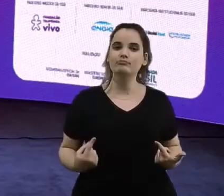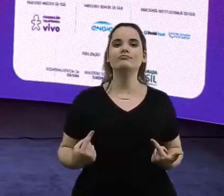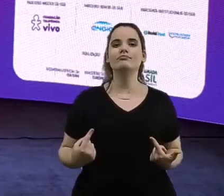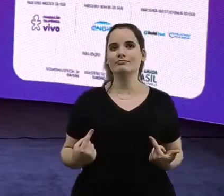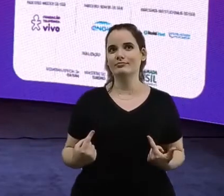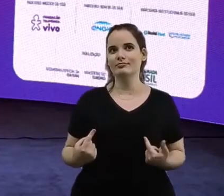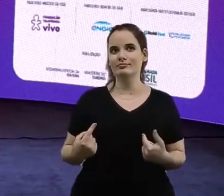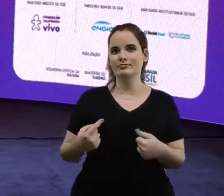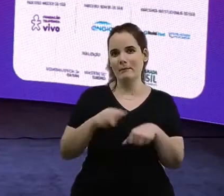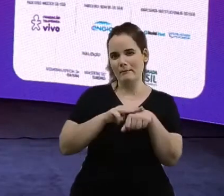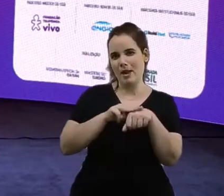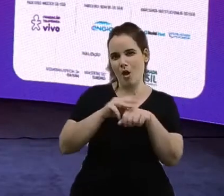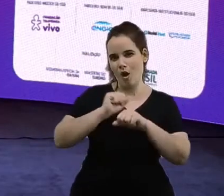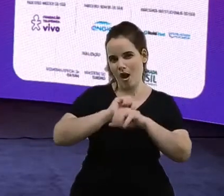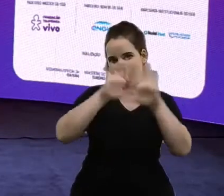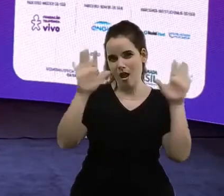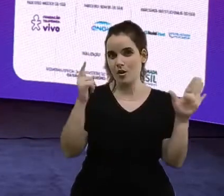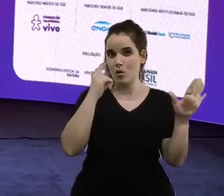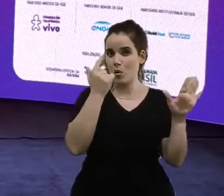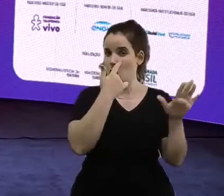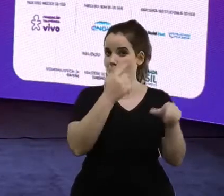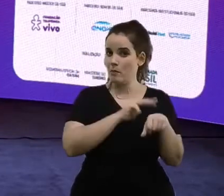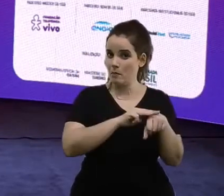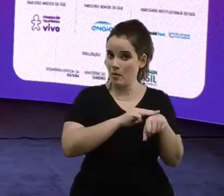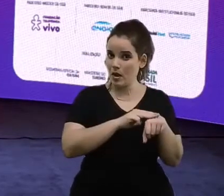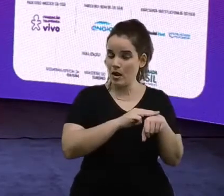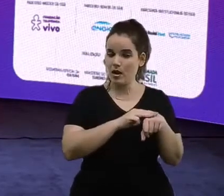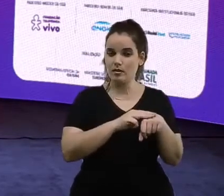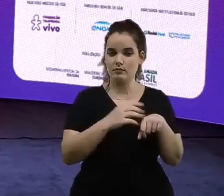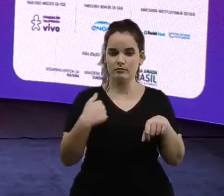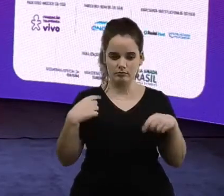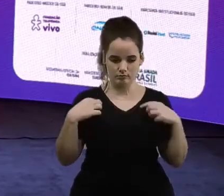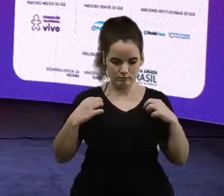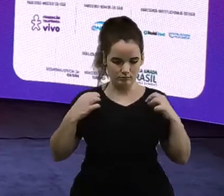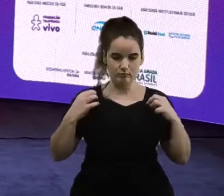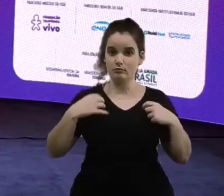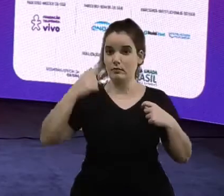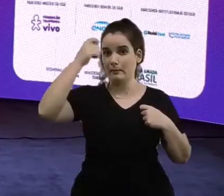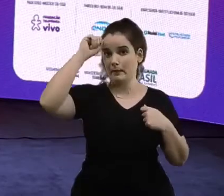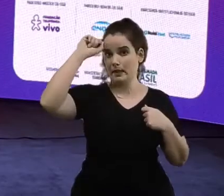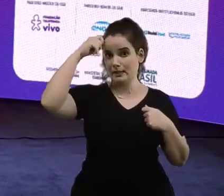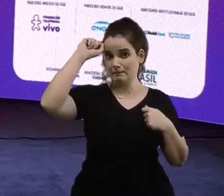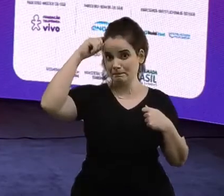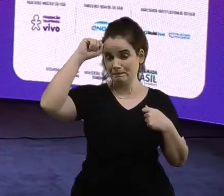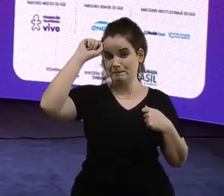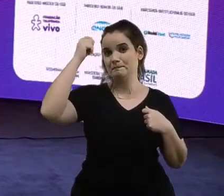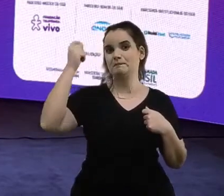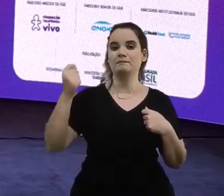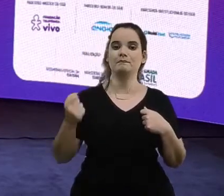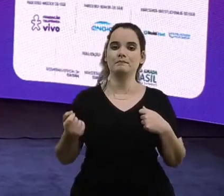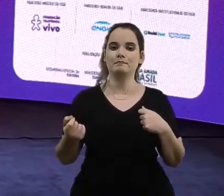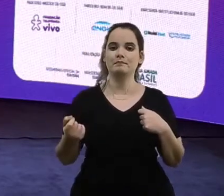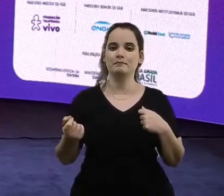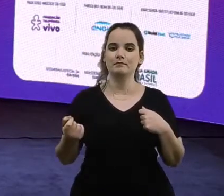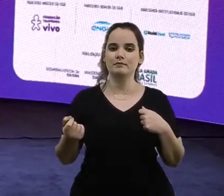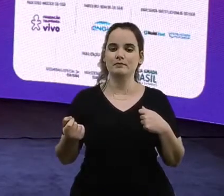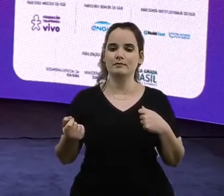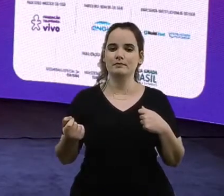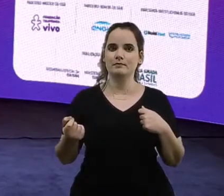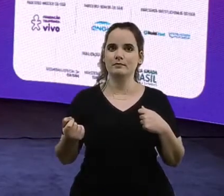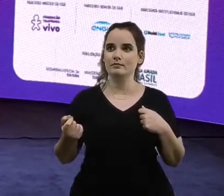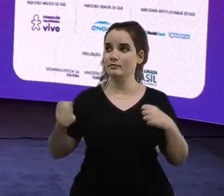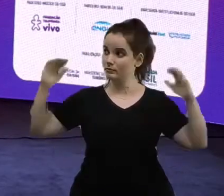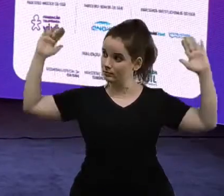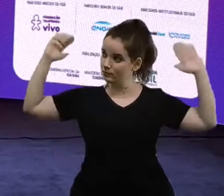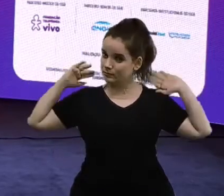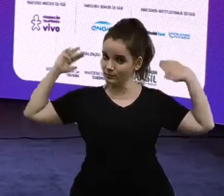claros, olhos castanhos, estou vestindo uma blusa preta, e tenho aqui ao meu fundo uma parede